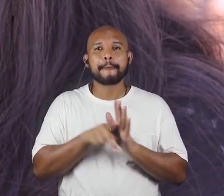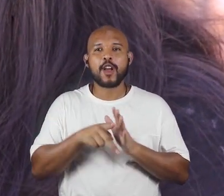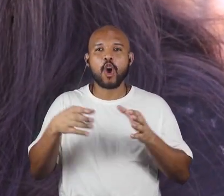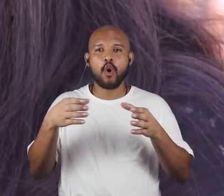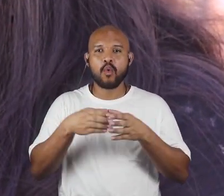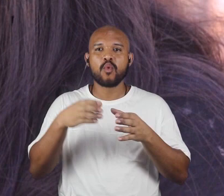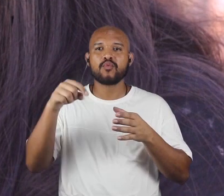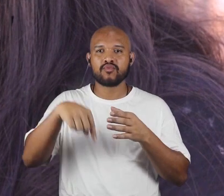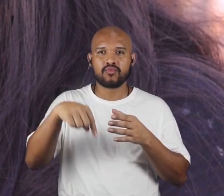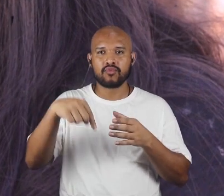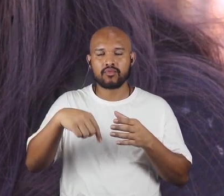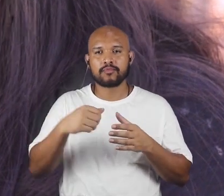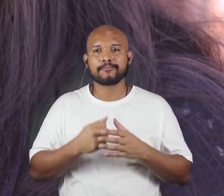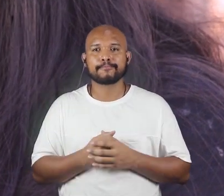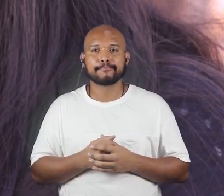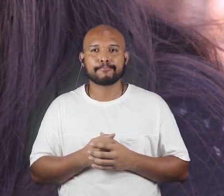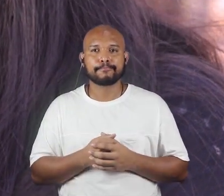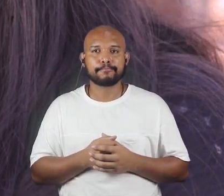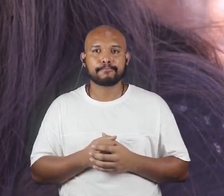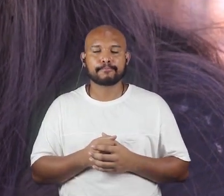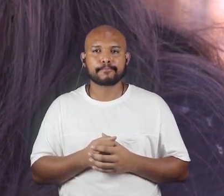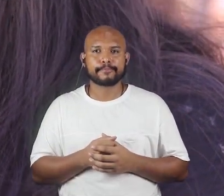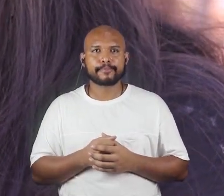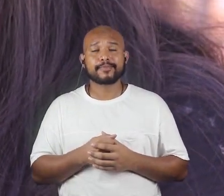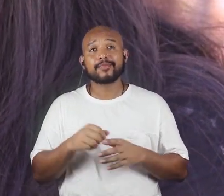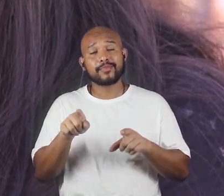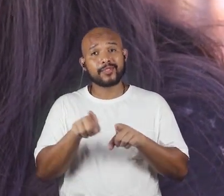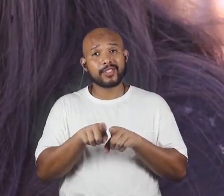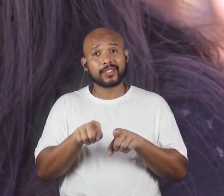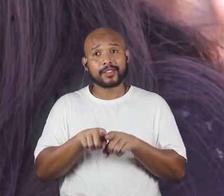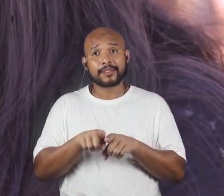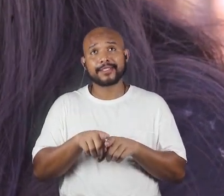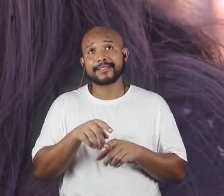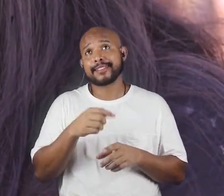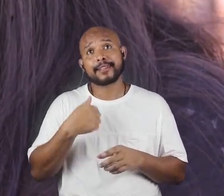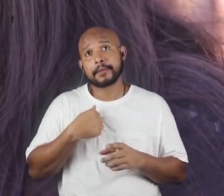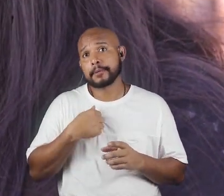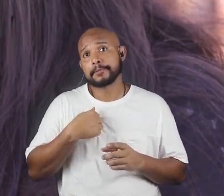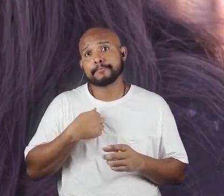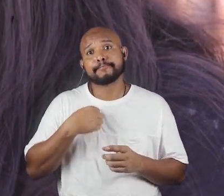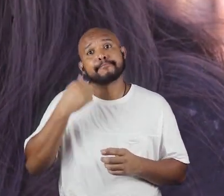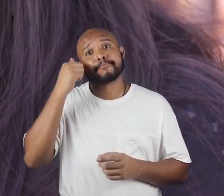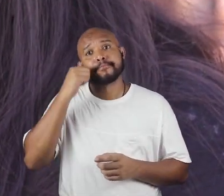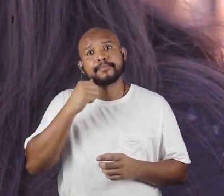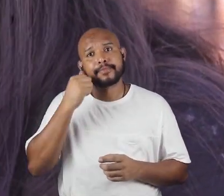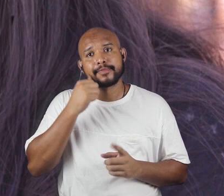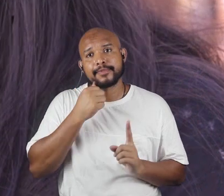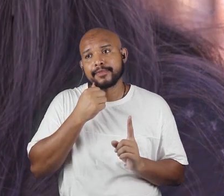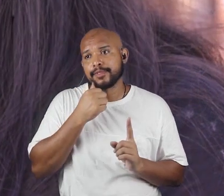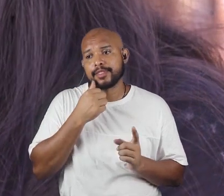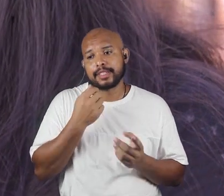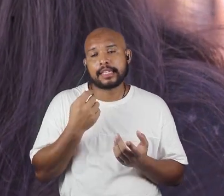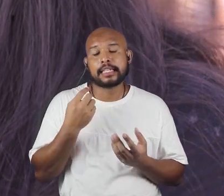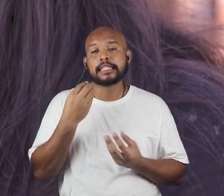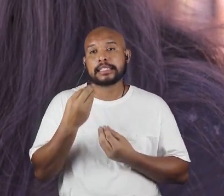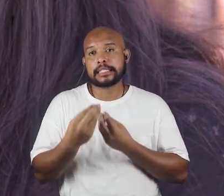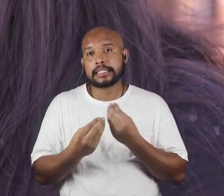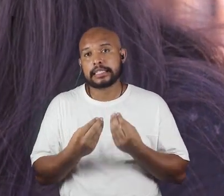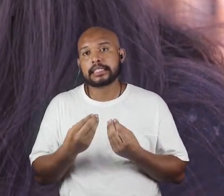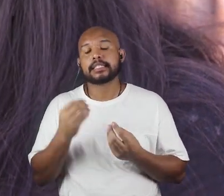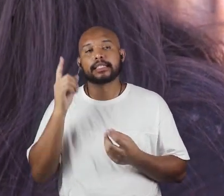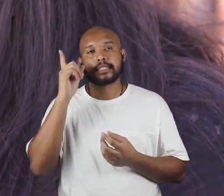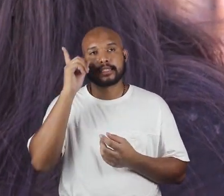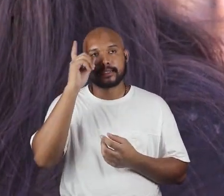da minha comunidade a começar o curso. E também, além disso, eu sou mulher, né? E